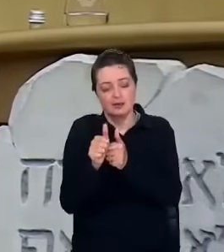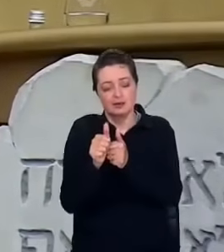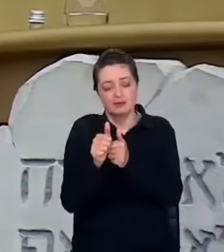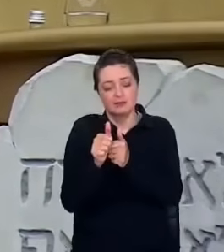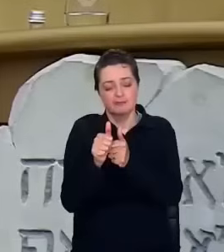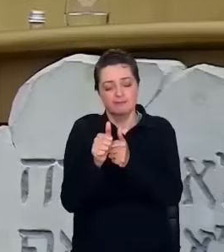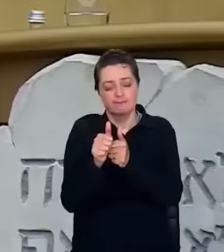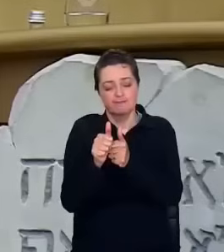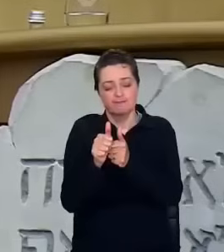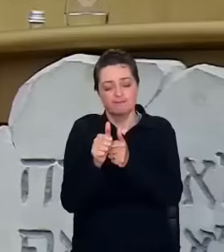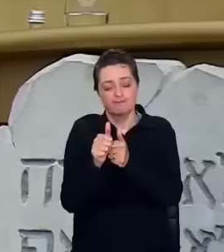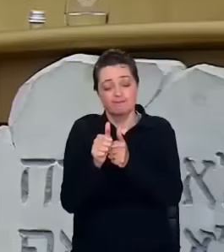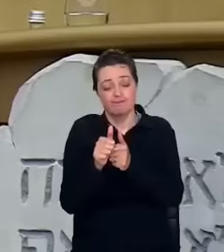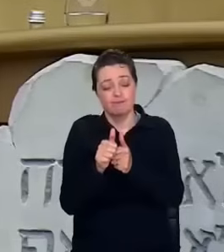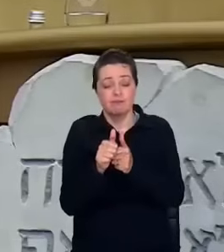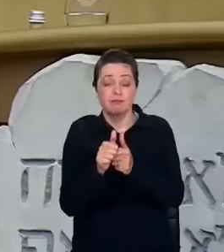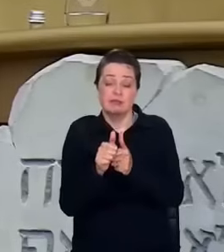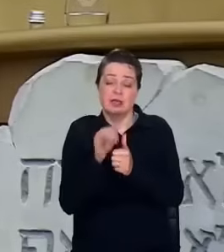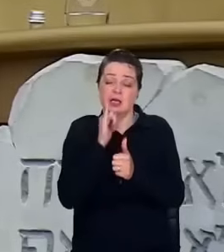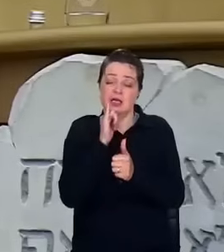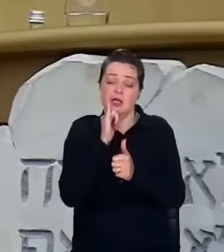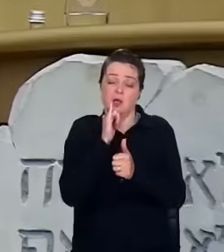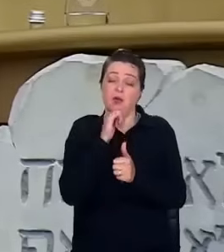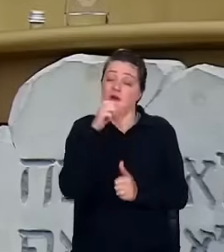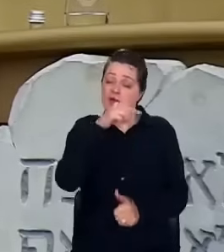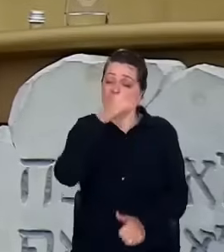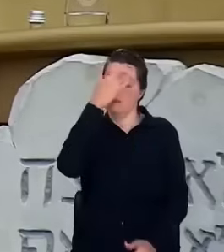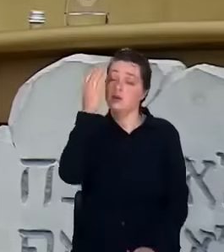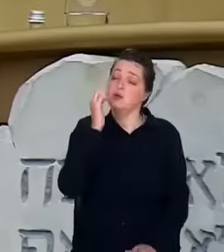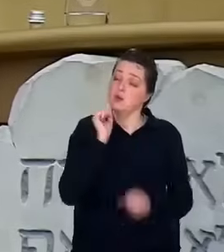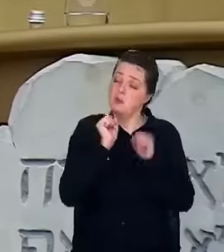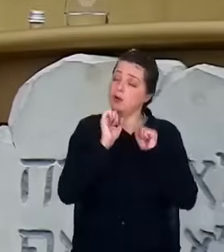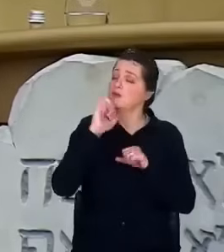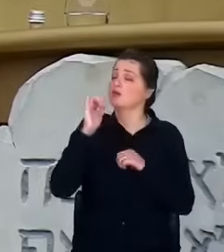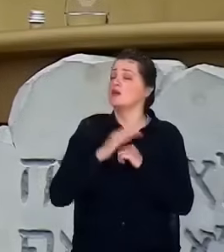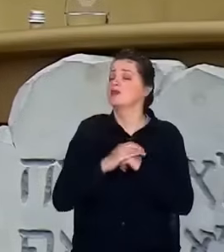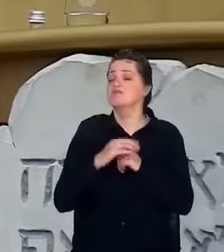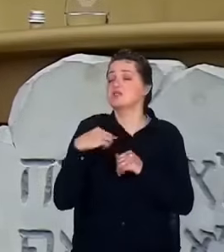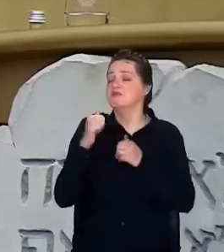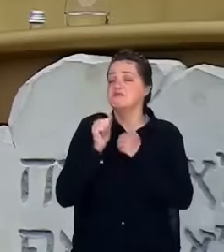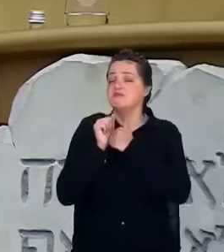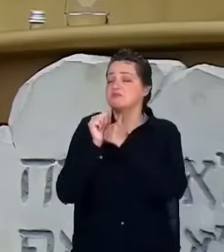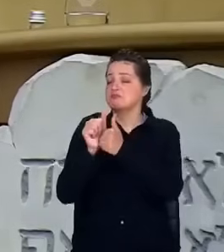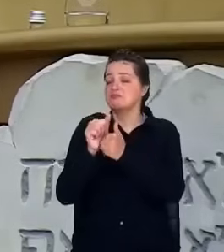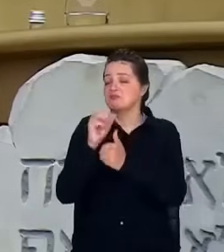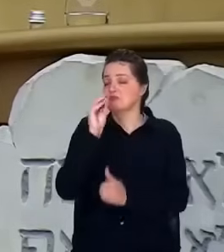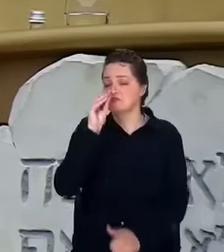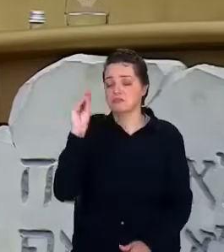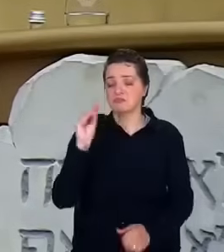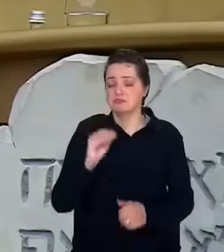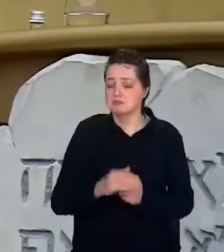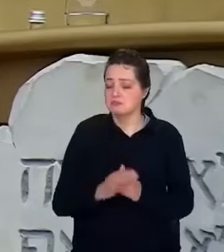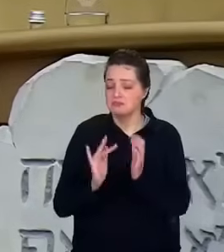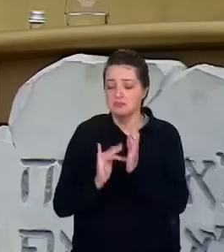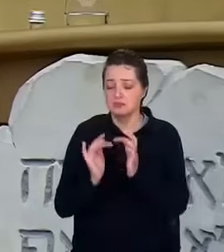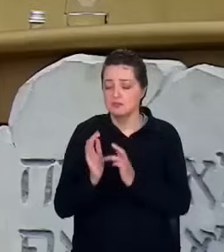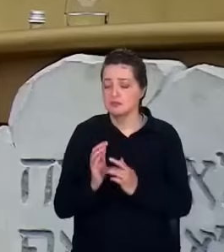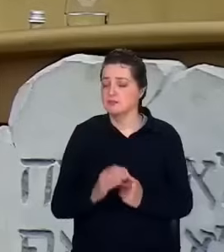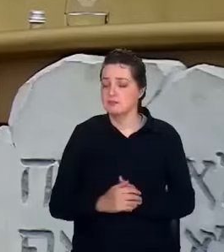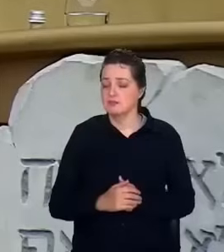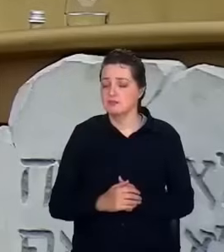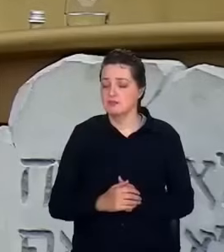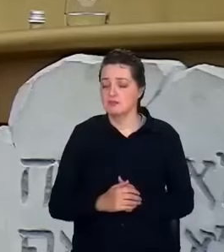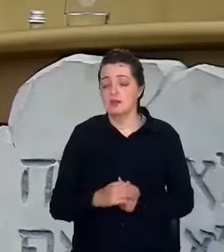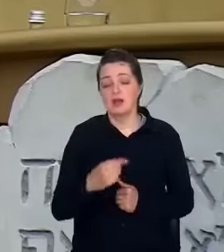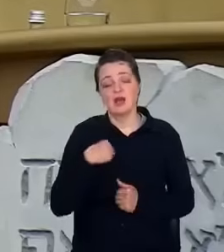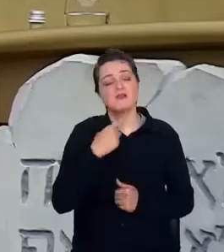Ó, meu Senhor, essa pessoa pode dizer: eu não tenho seguido a ti, Jesus. Eu tenho seguido